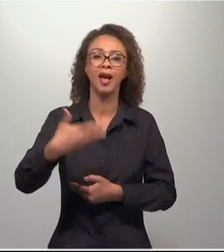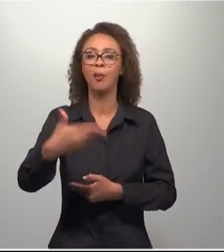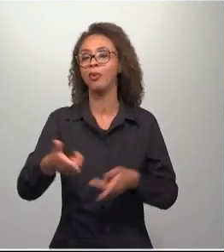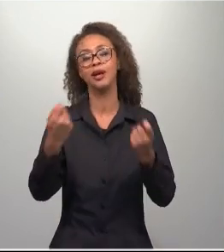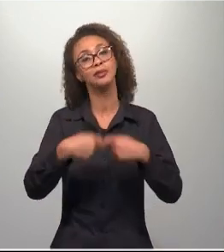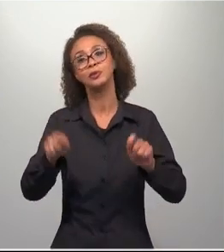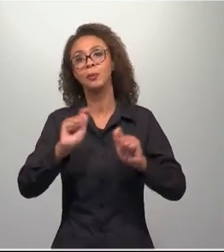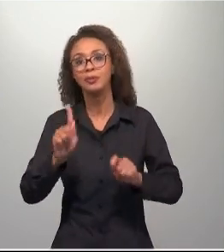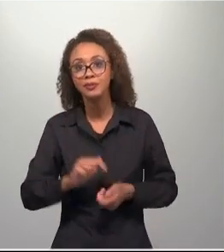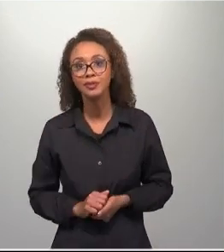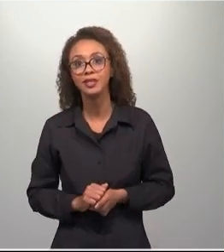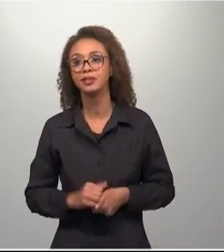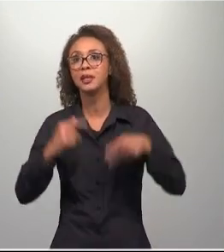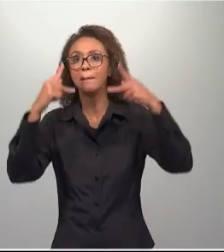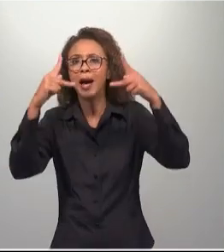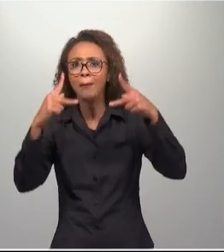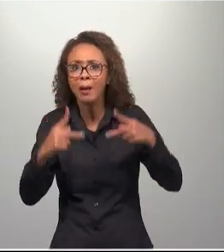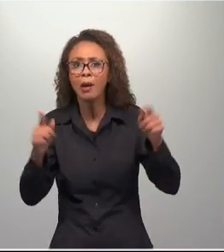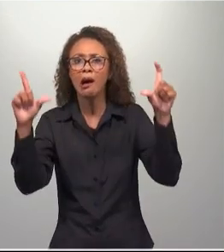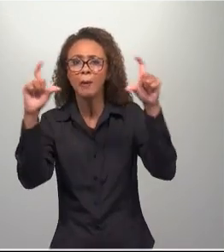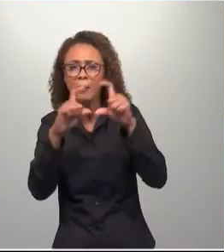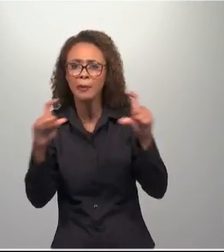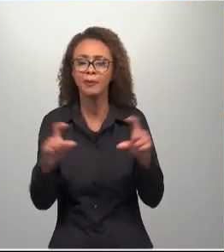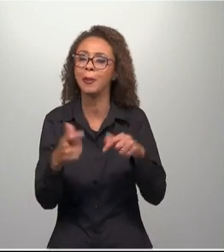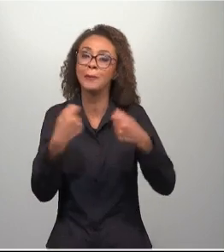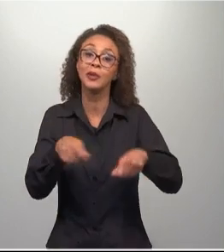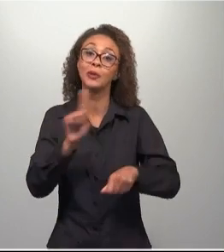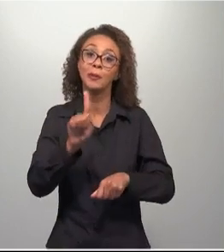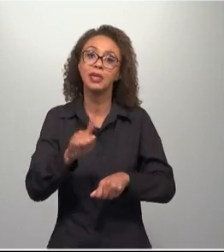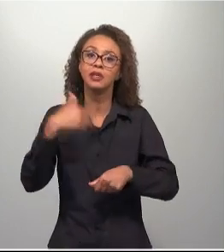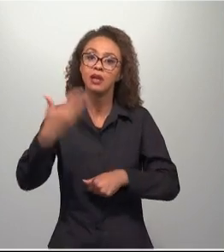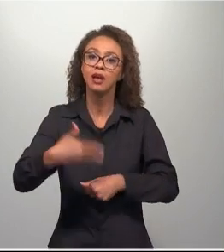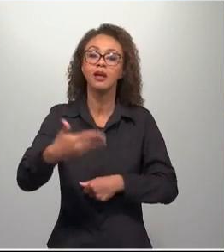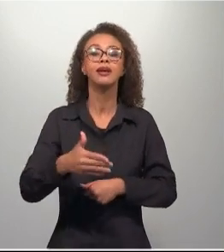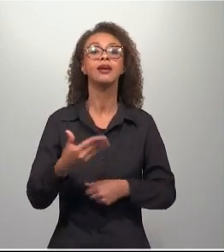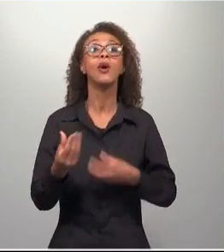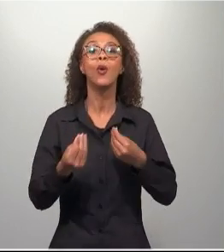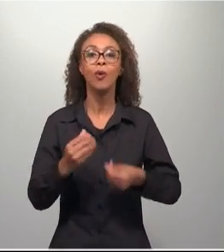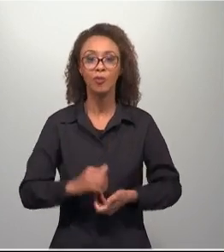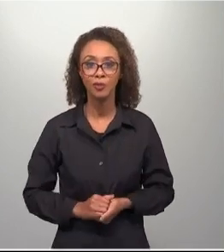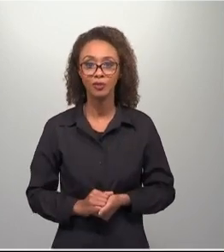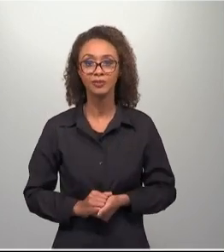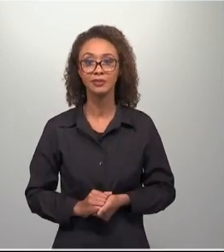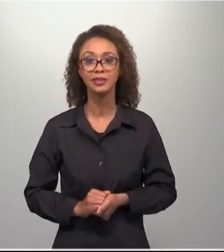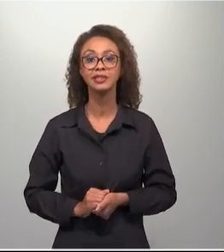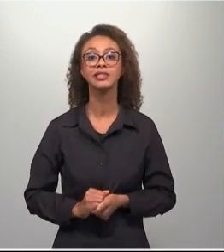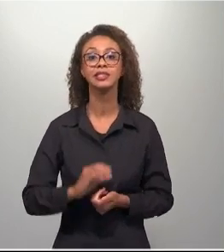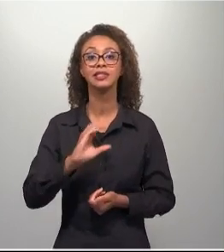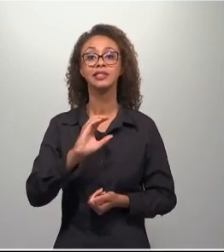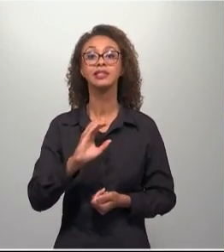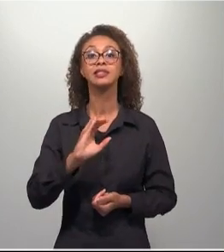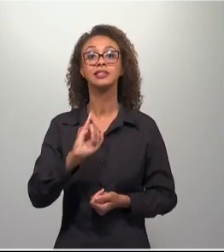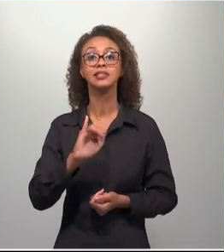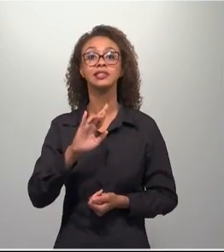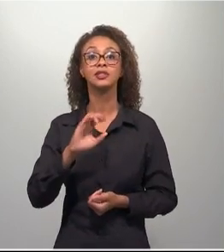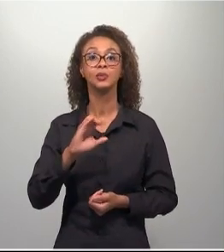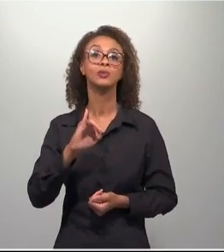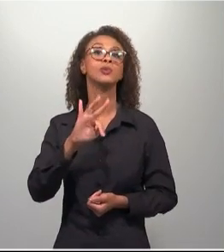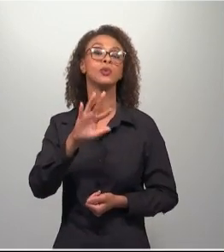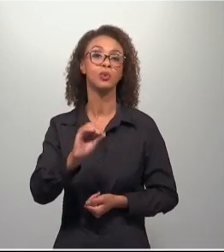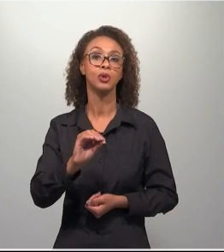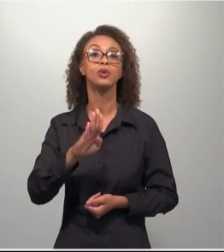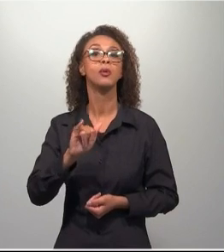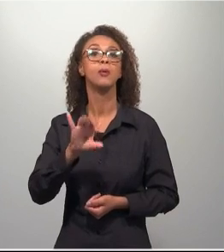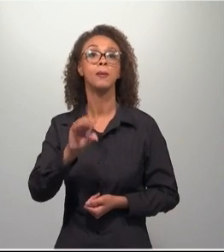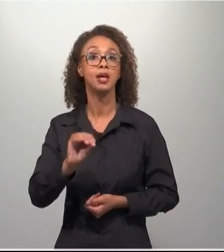fazendo qualificadores então eu tenho circuitos básicos que me fornecem a estrutura básica de por exemplo um